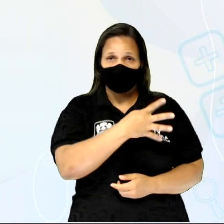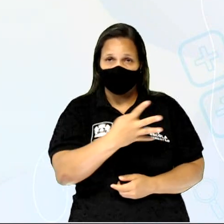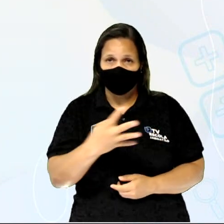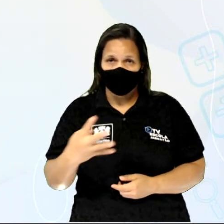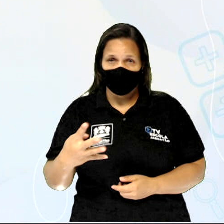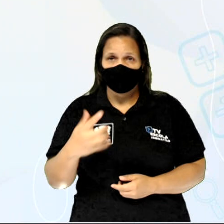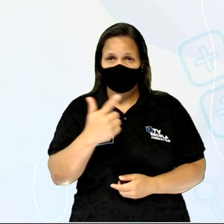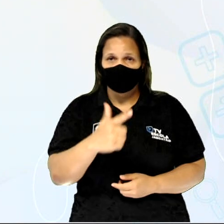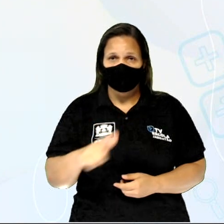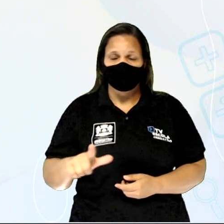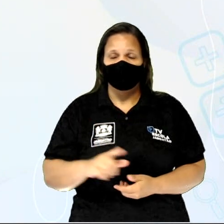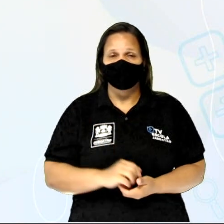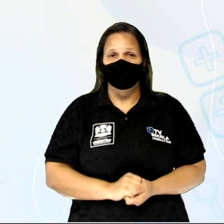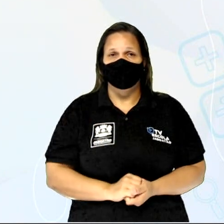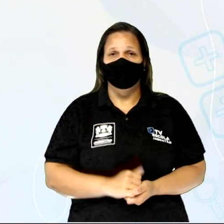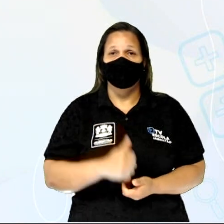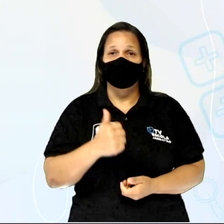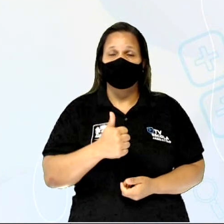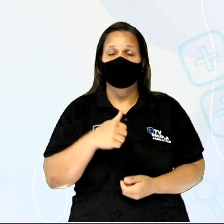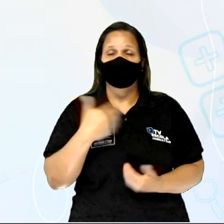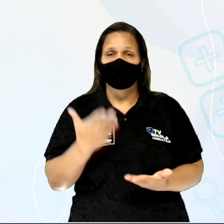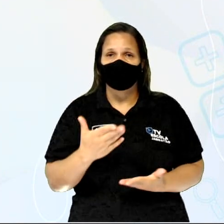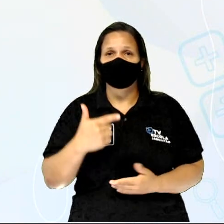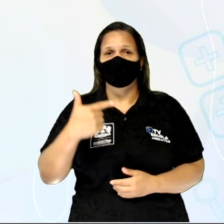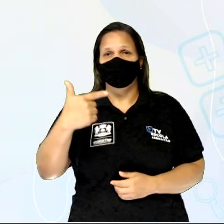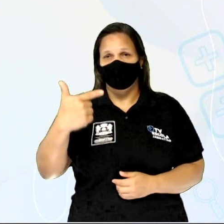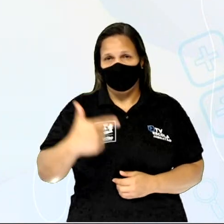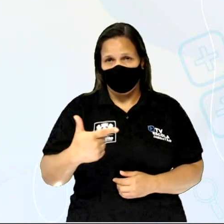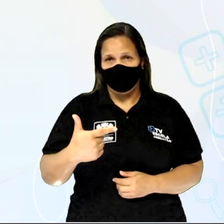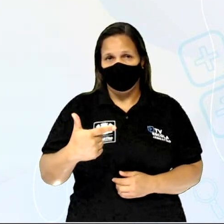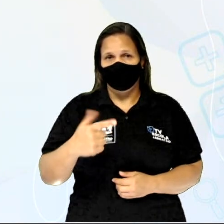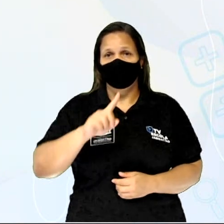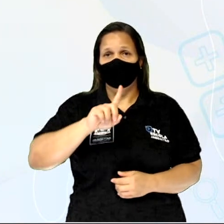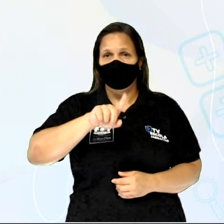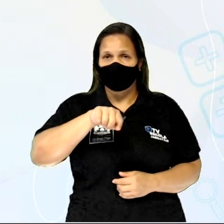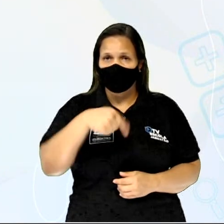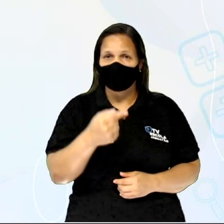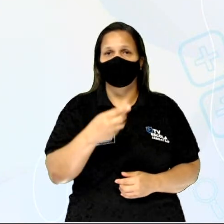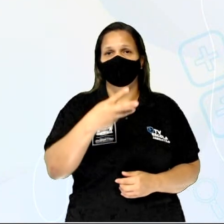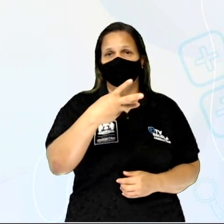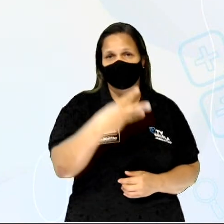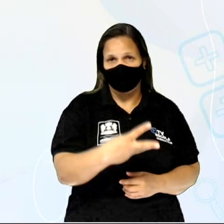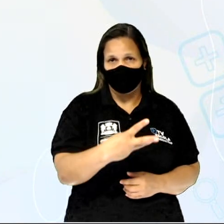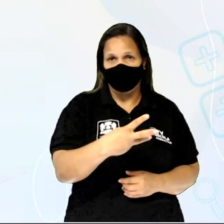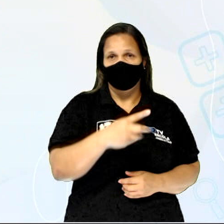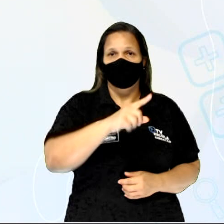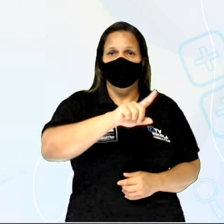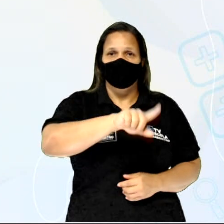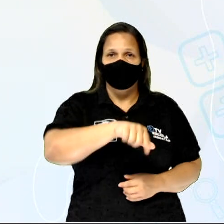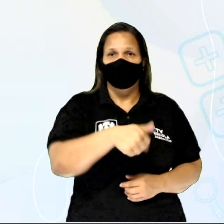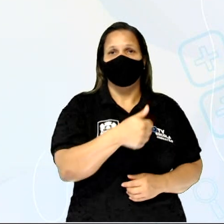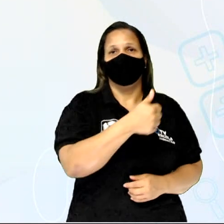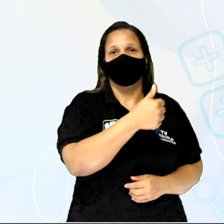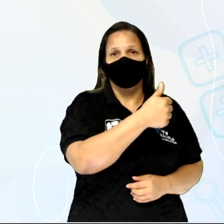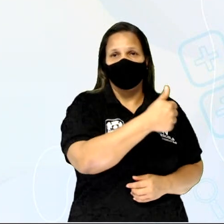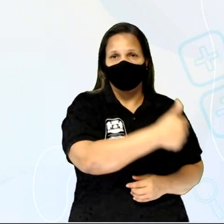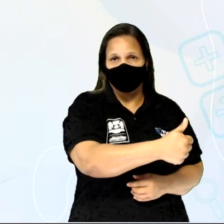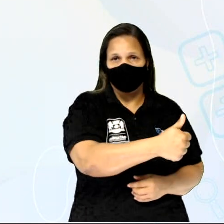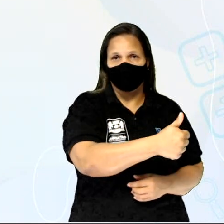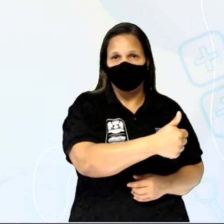o multiplicando dois na unidade 3 na dezena uma centena